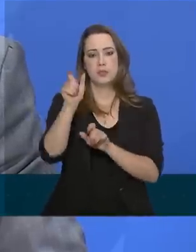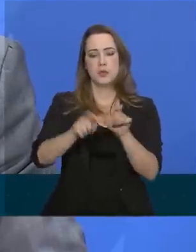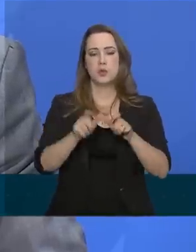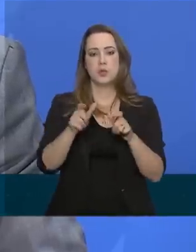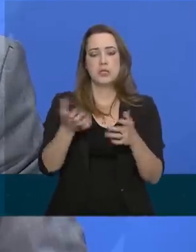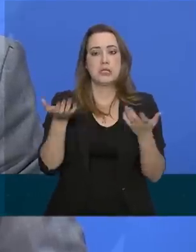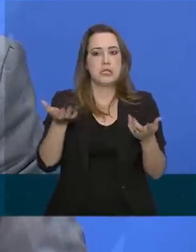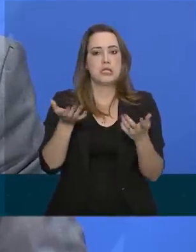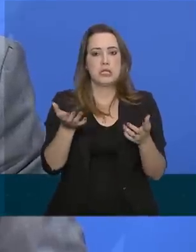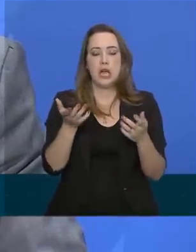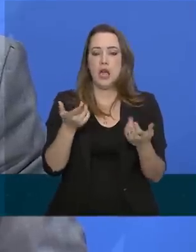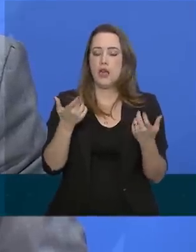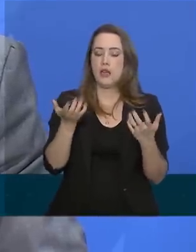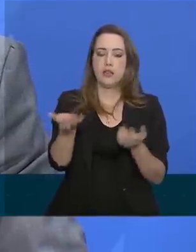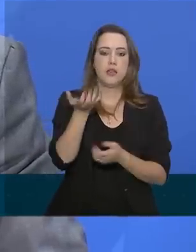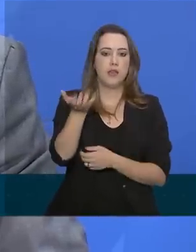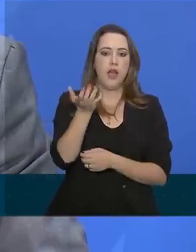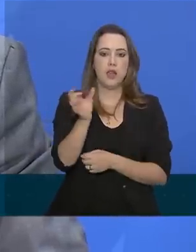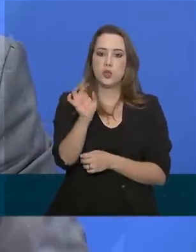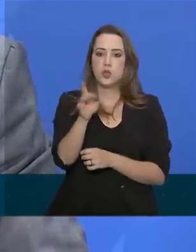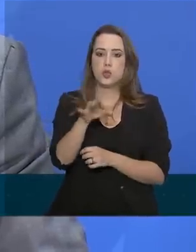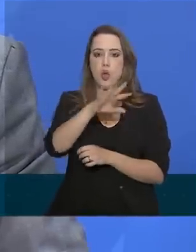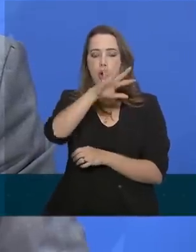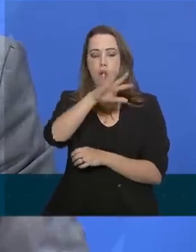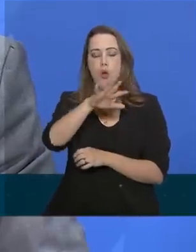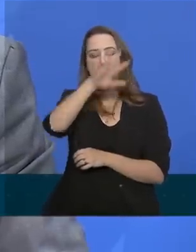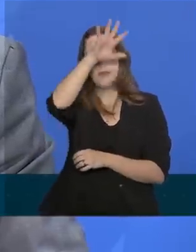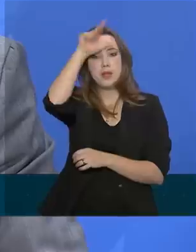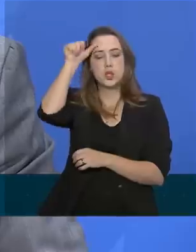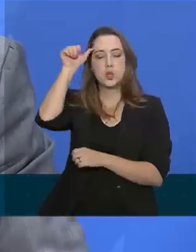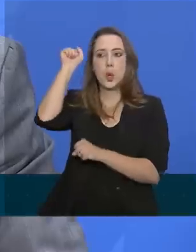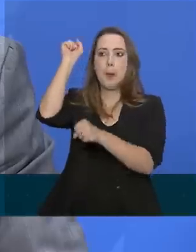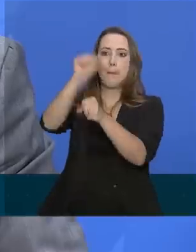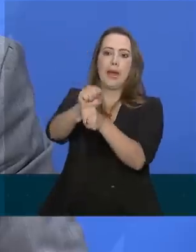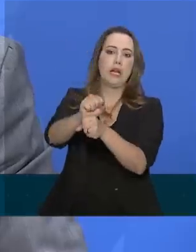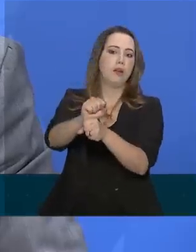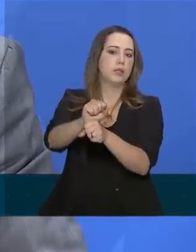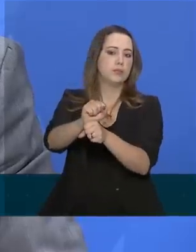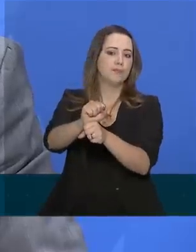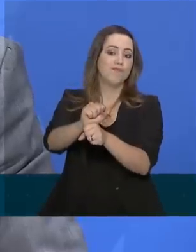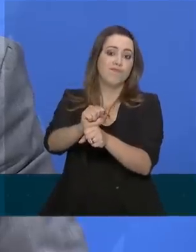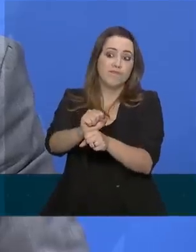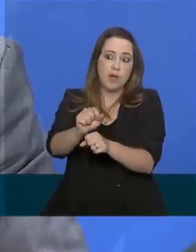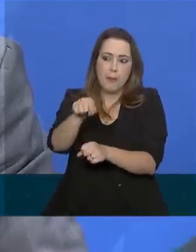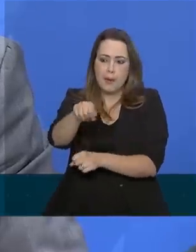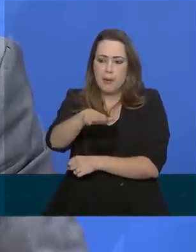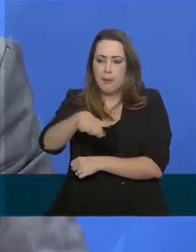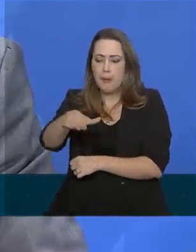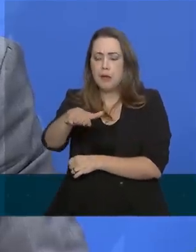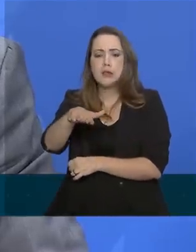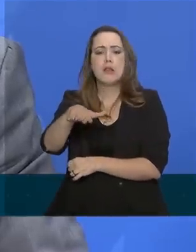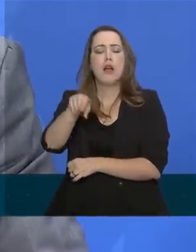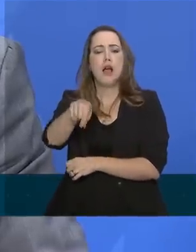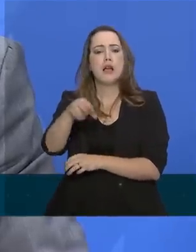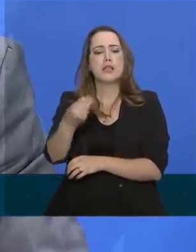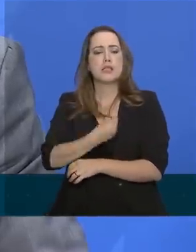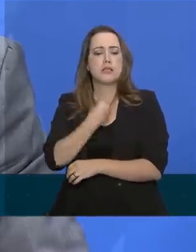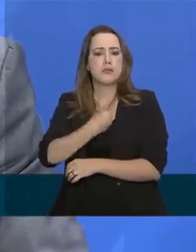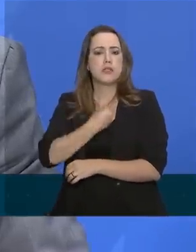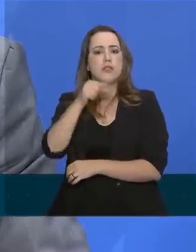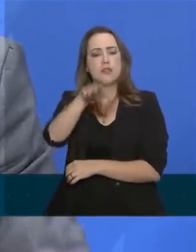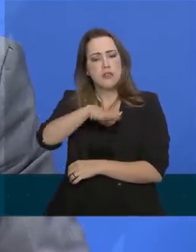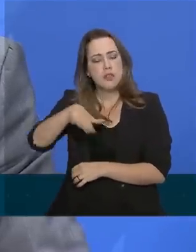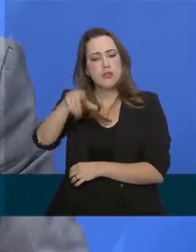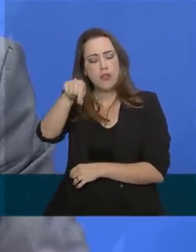absoluto de terminar aquele território à revelia da existência de pessoas que ali vivem há muitas gerações eu digo novamente